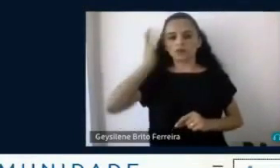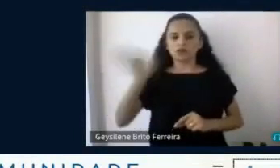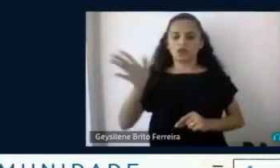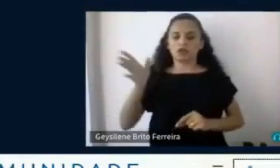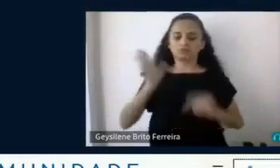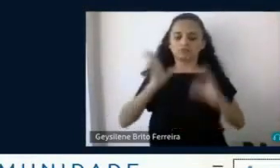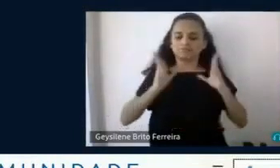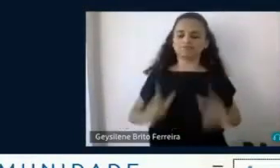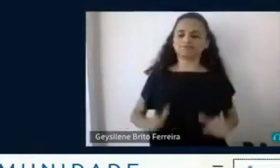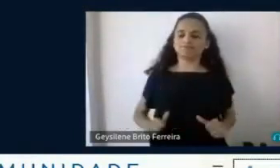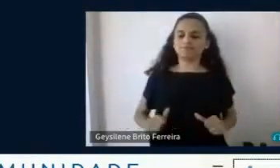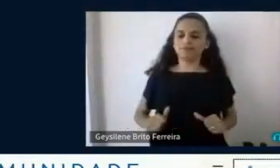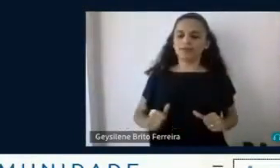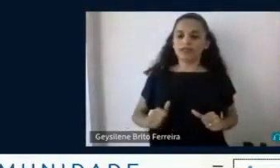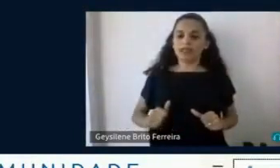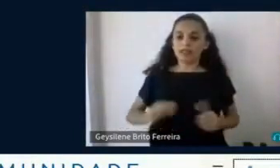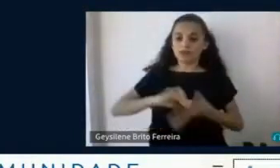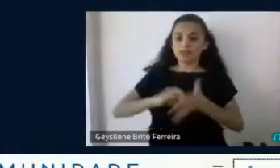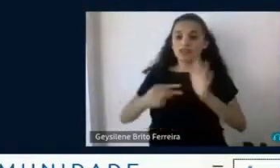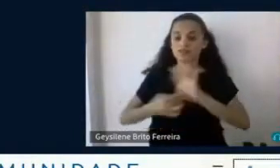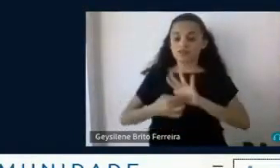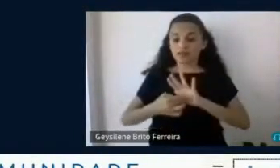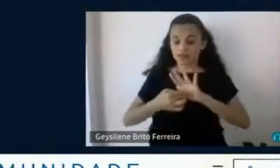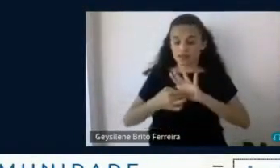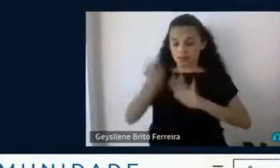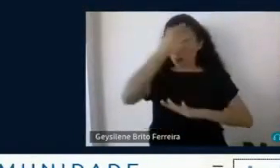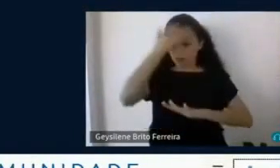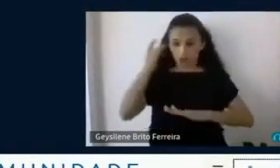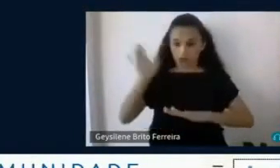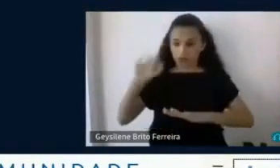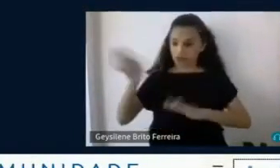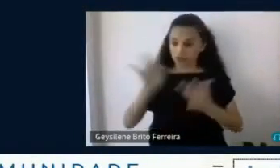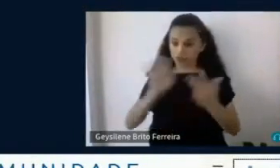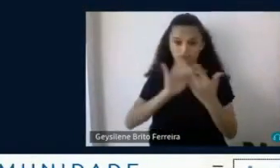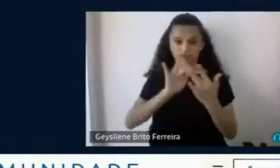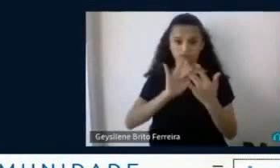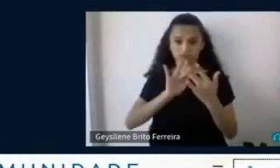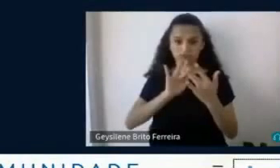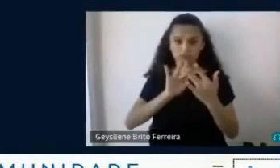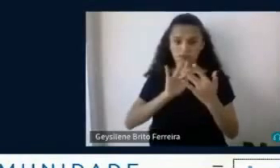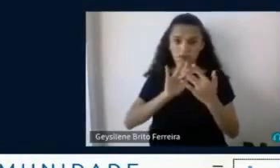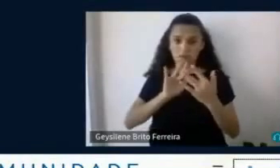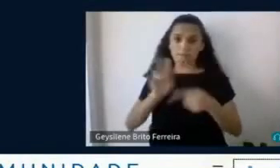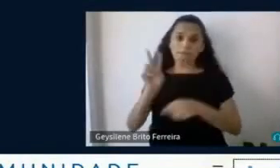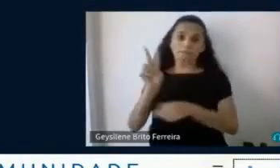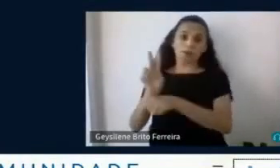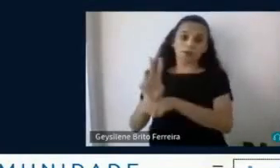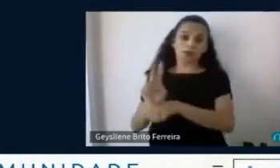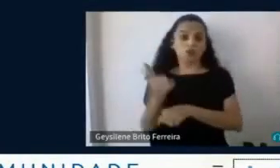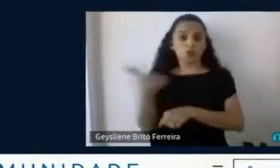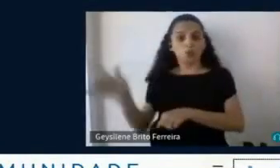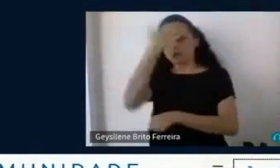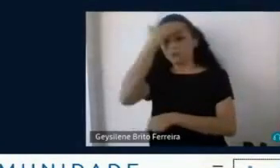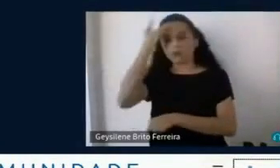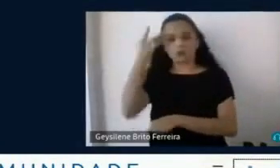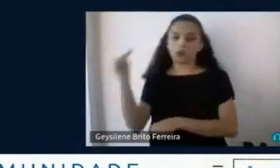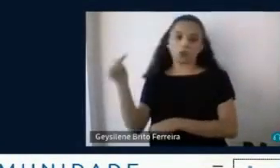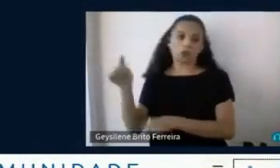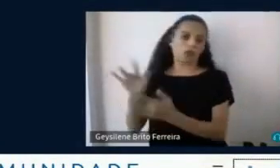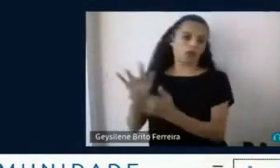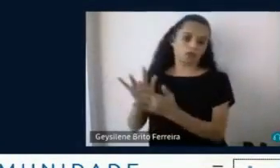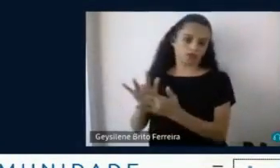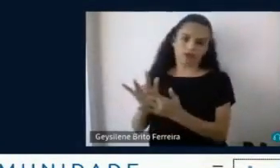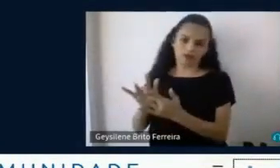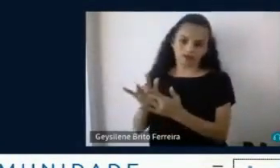escudo entre o infectado e o suscetível. Isso é imunidade rebanho. Só que para atingir a